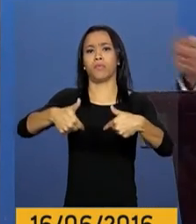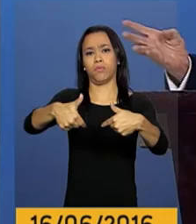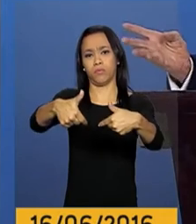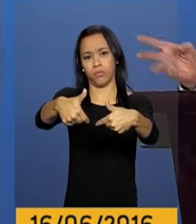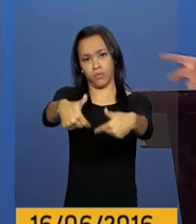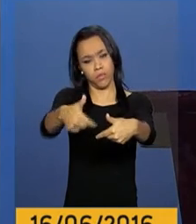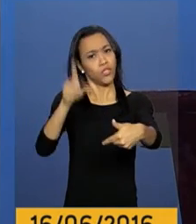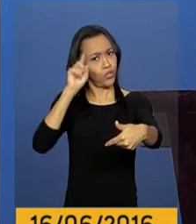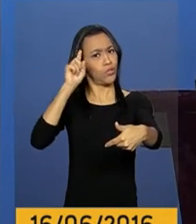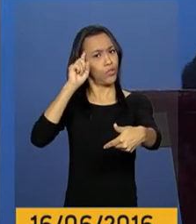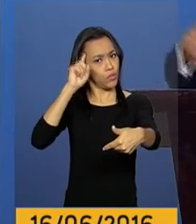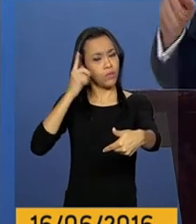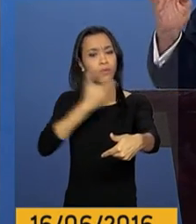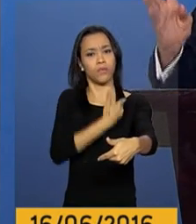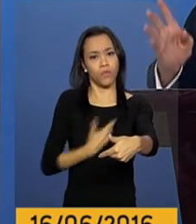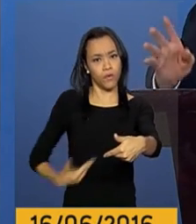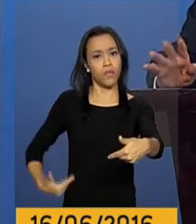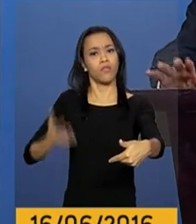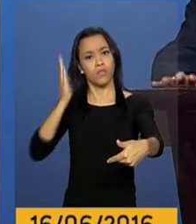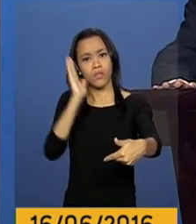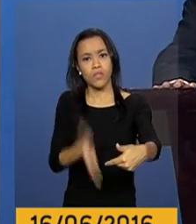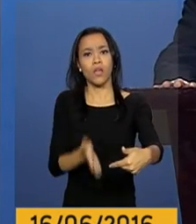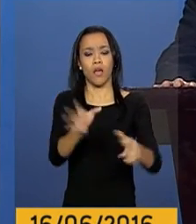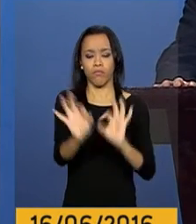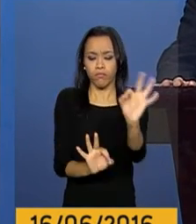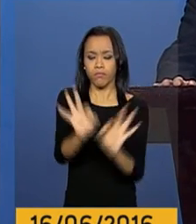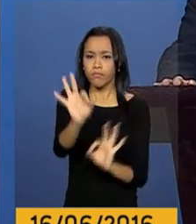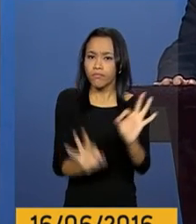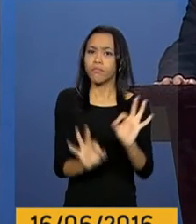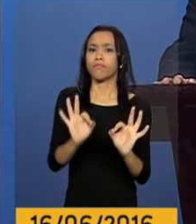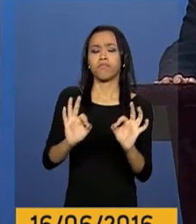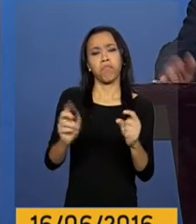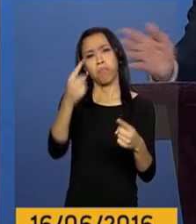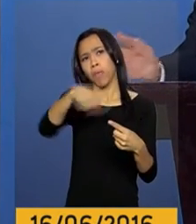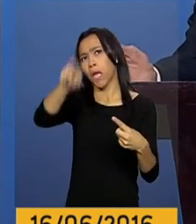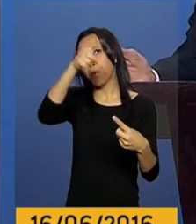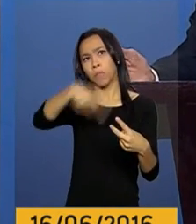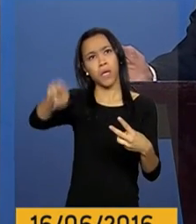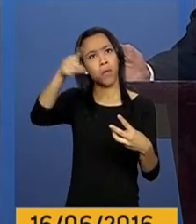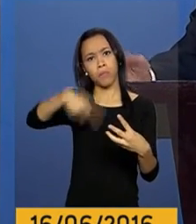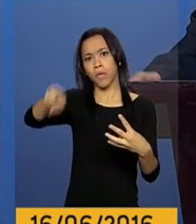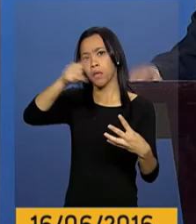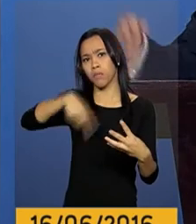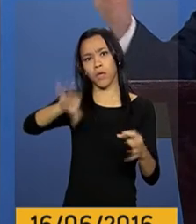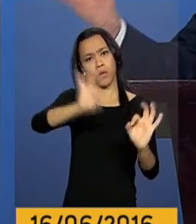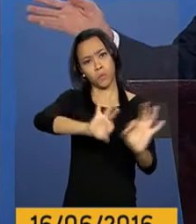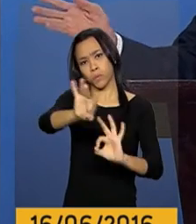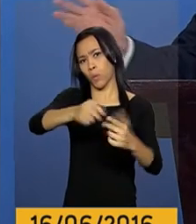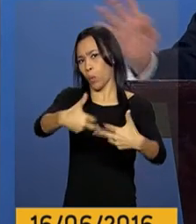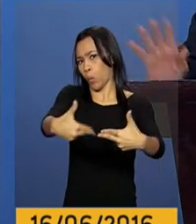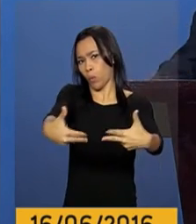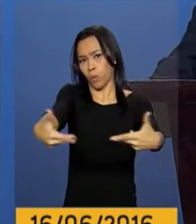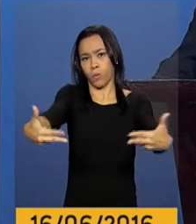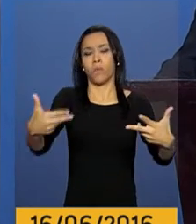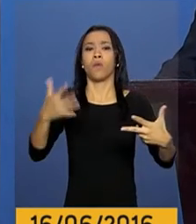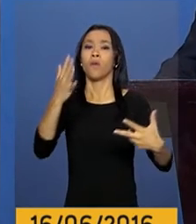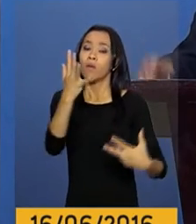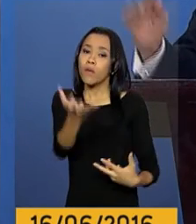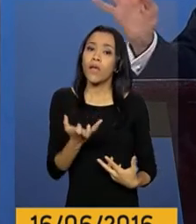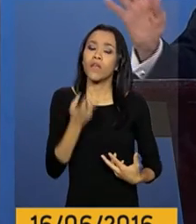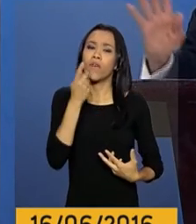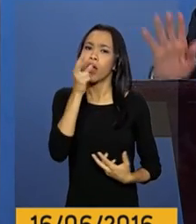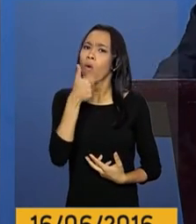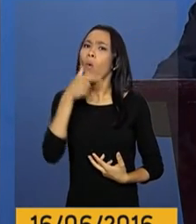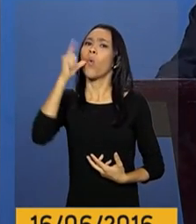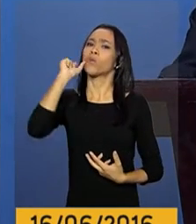Nesses poucos dias que temos de governo, já produzimos os mais variados eventos, não é? Eu quero voltar a recordar o evento